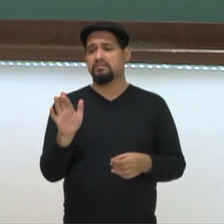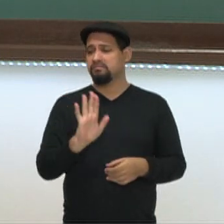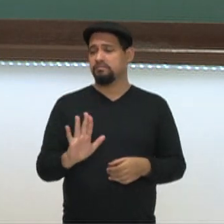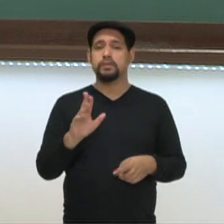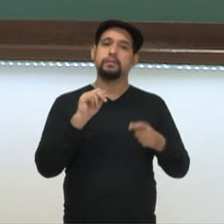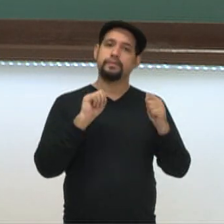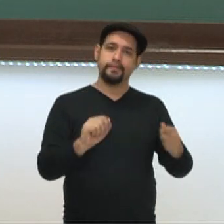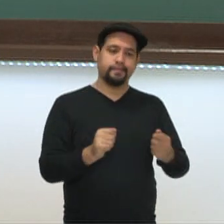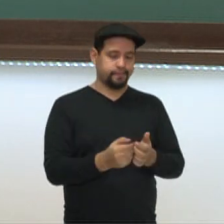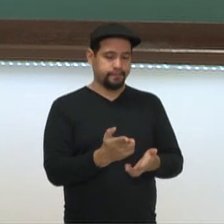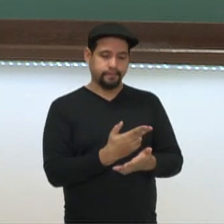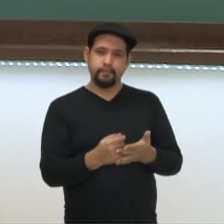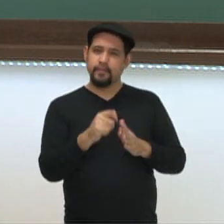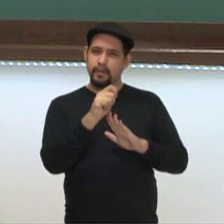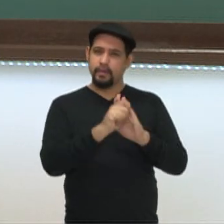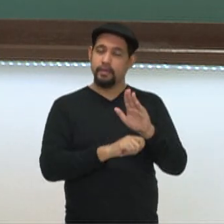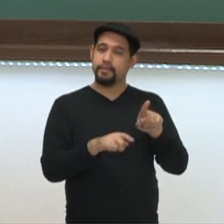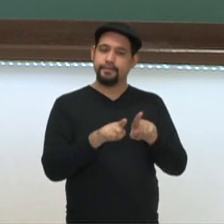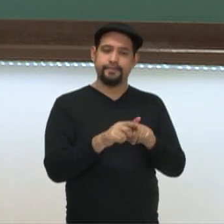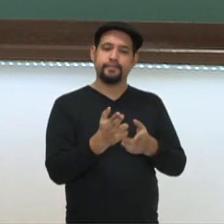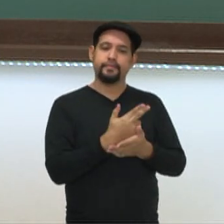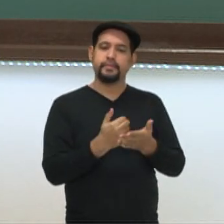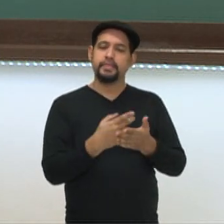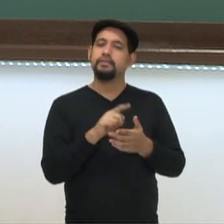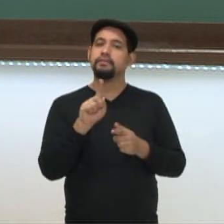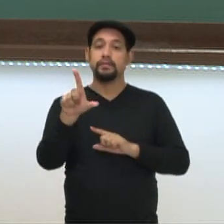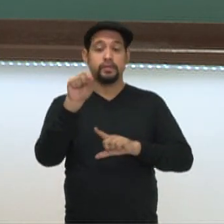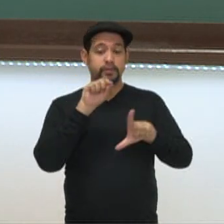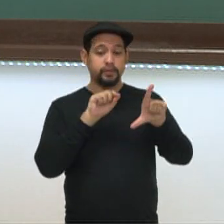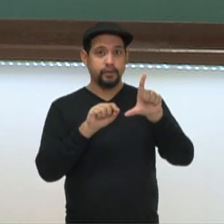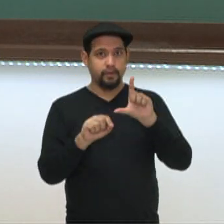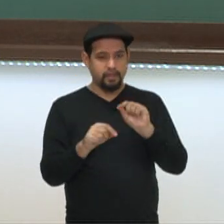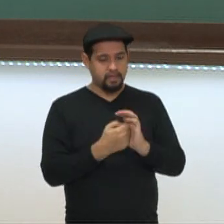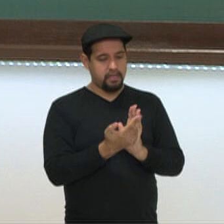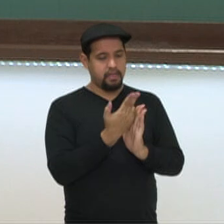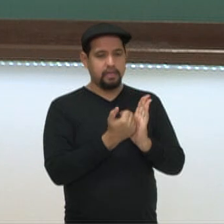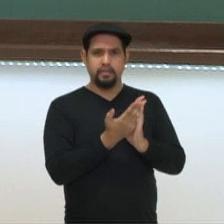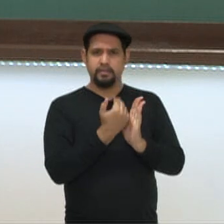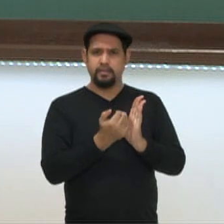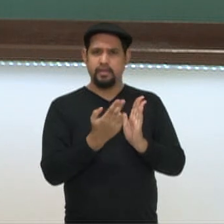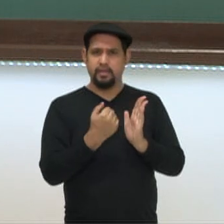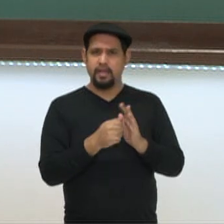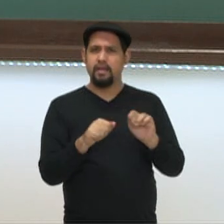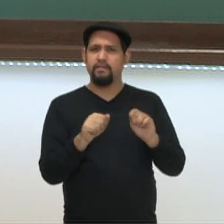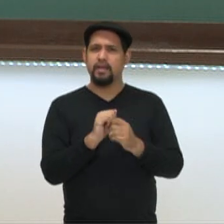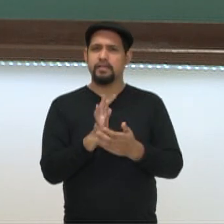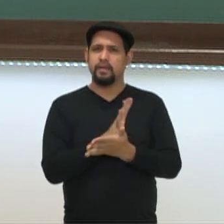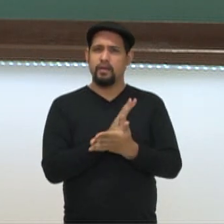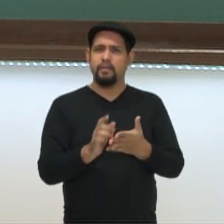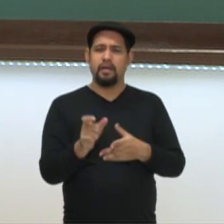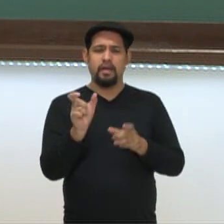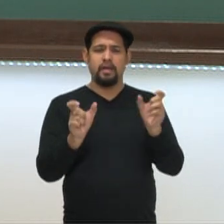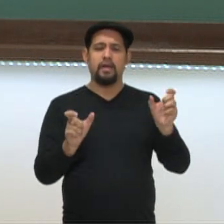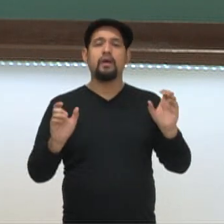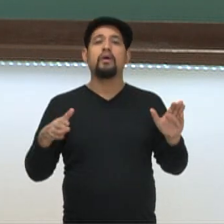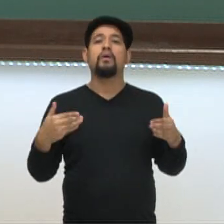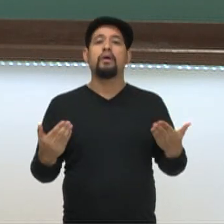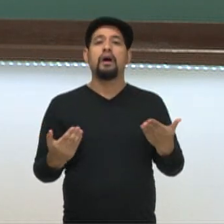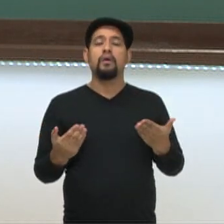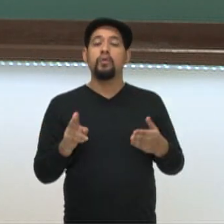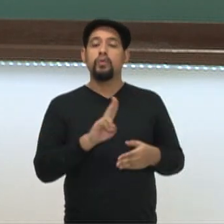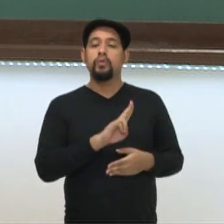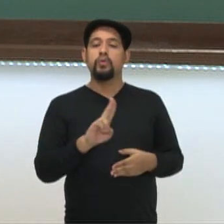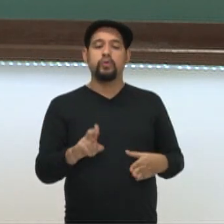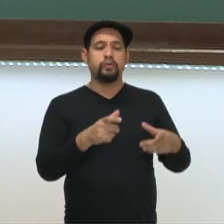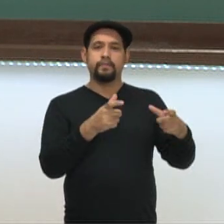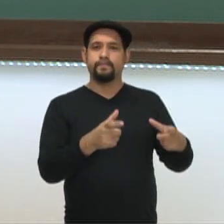pode tanto escrever um texto como desenhar. Se você escolher desenhar, escreva brevemente ali algumas características, qual é a religião, qual é o nome